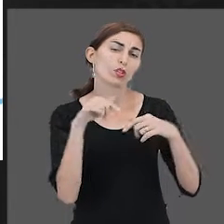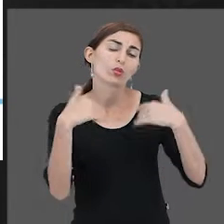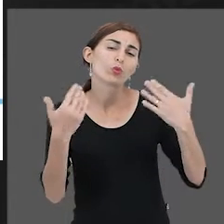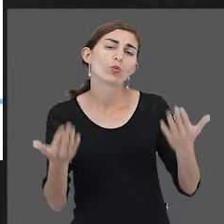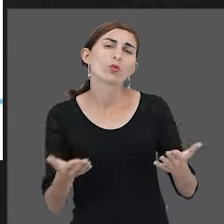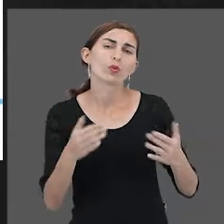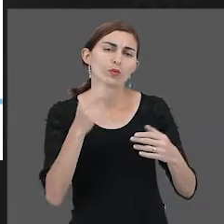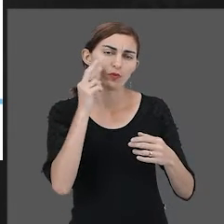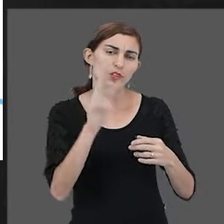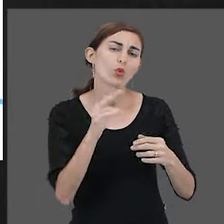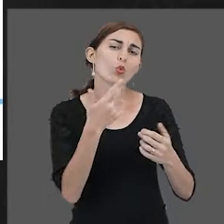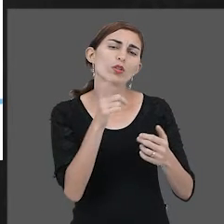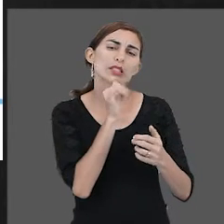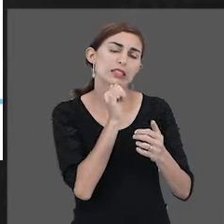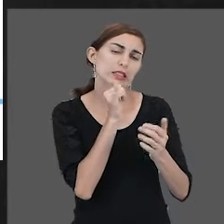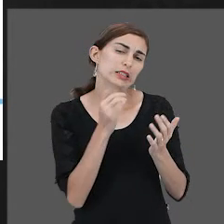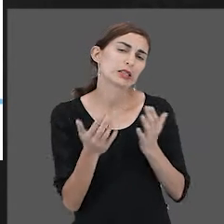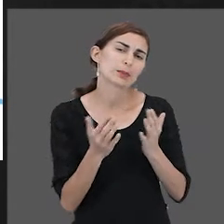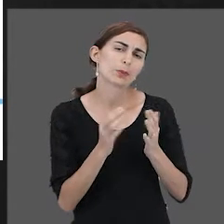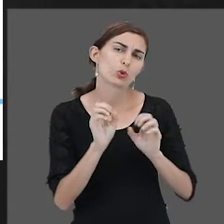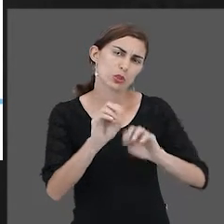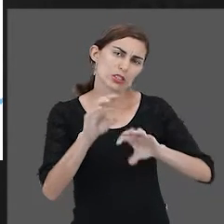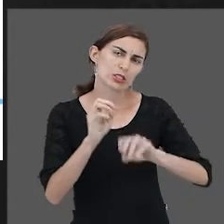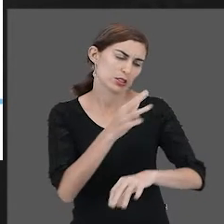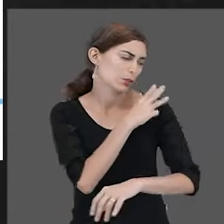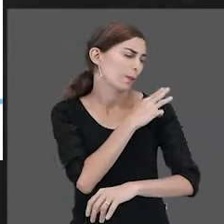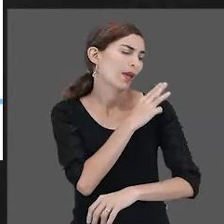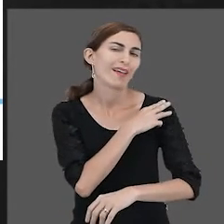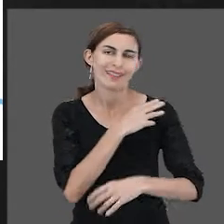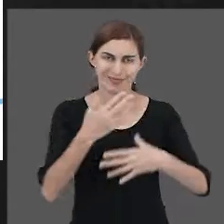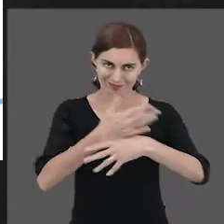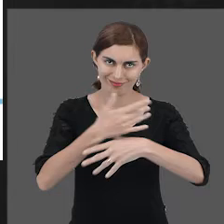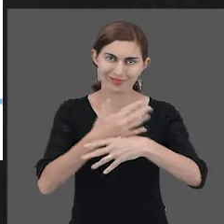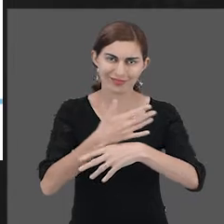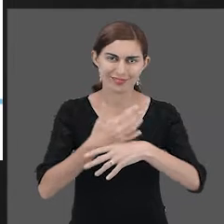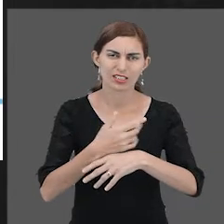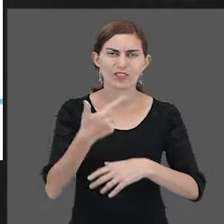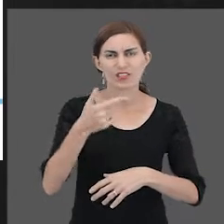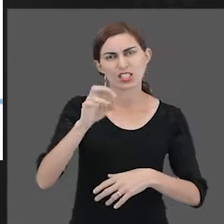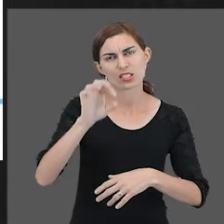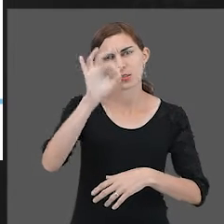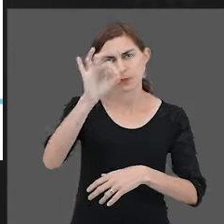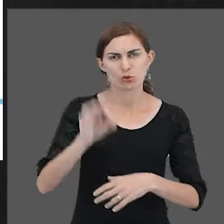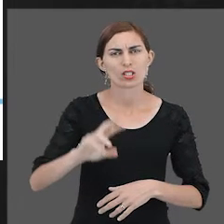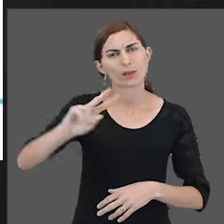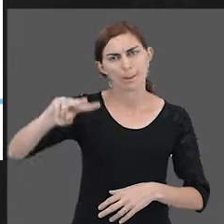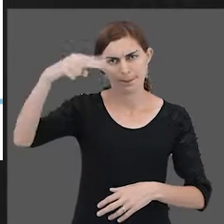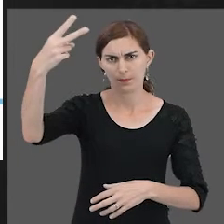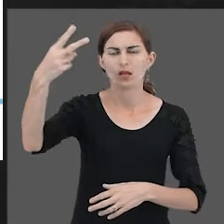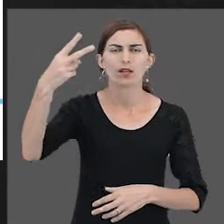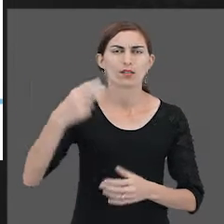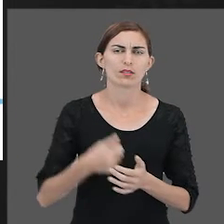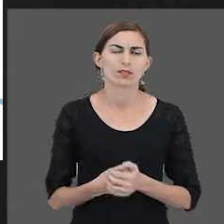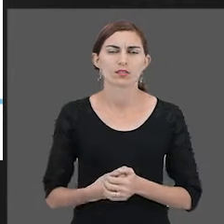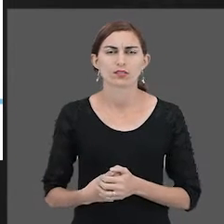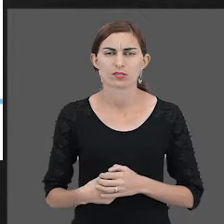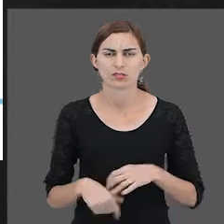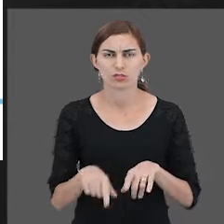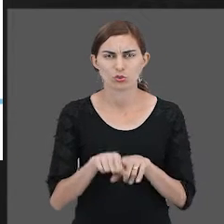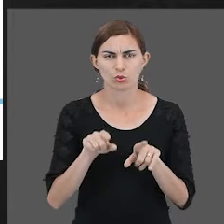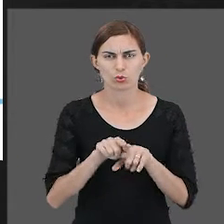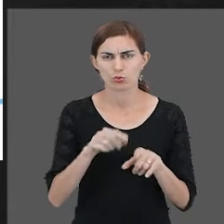Deixa eu ver alguém mais aqui como exemplo. Ensino médio urbano recebe 25% a mais do que uma creche pública em